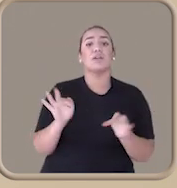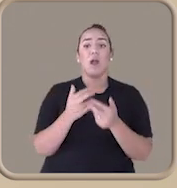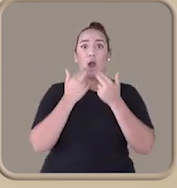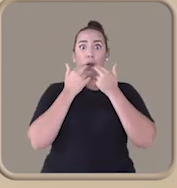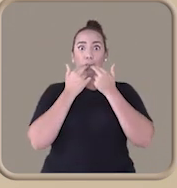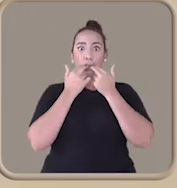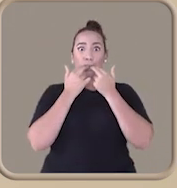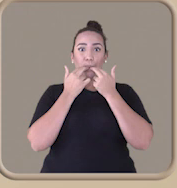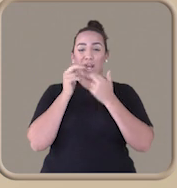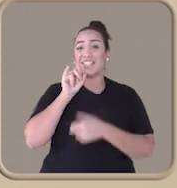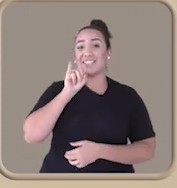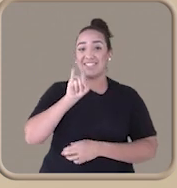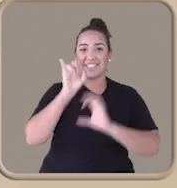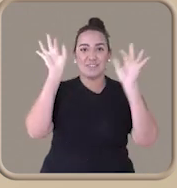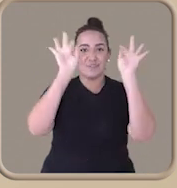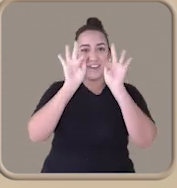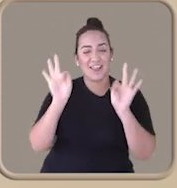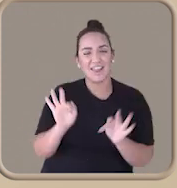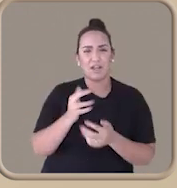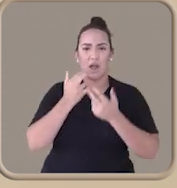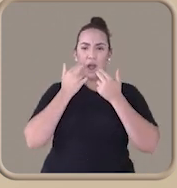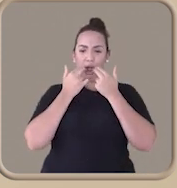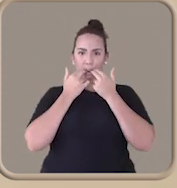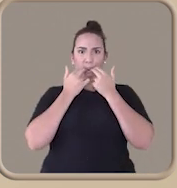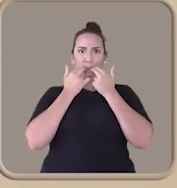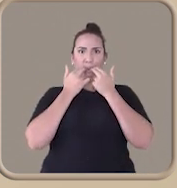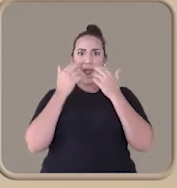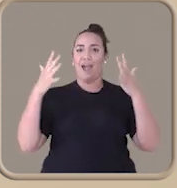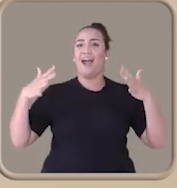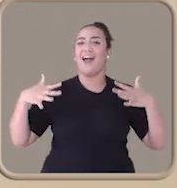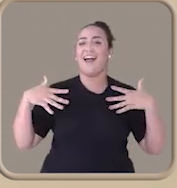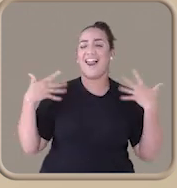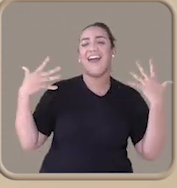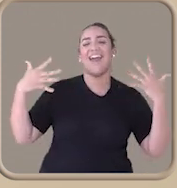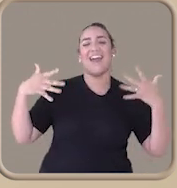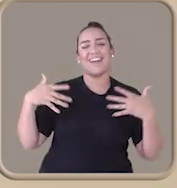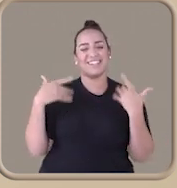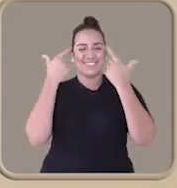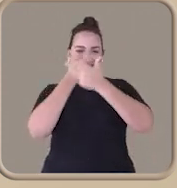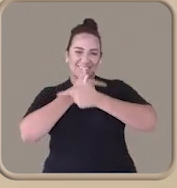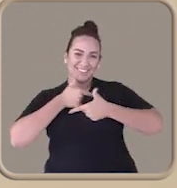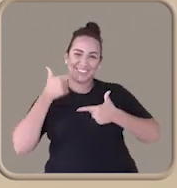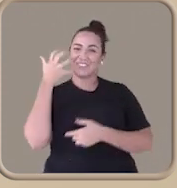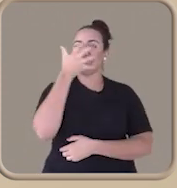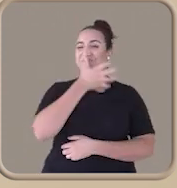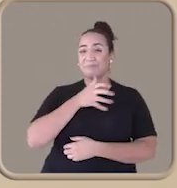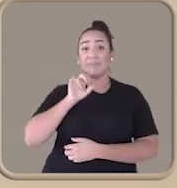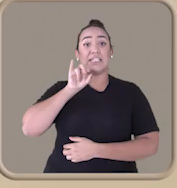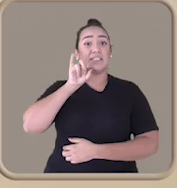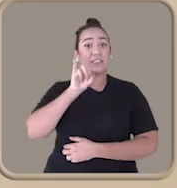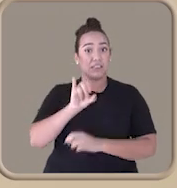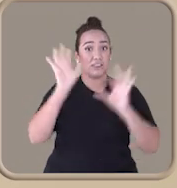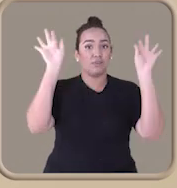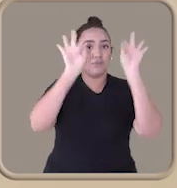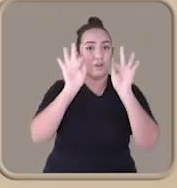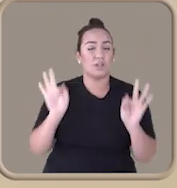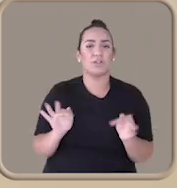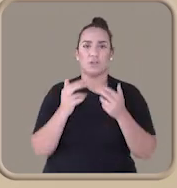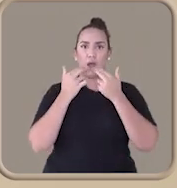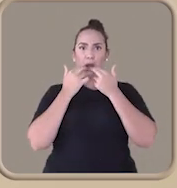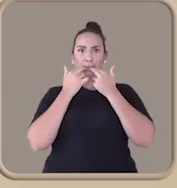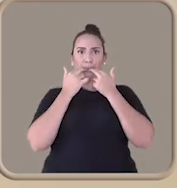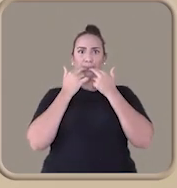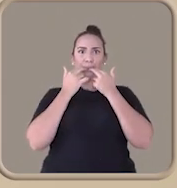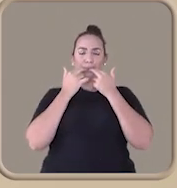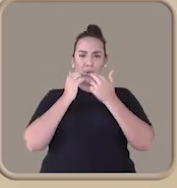feliz assovia. Quem está feliz assovia. Alegria de viver, de sorrir e de cantar. Quem está